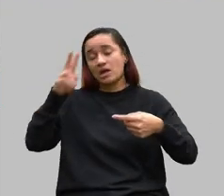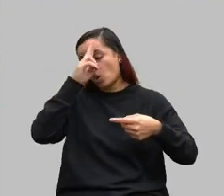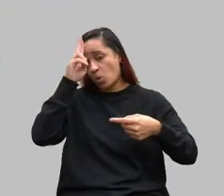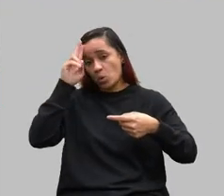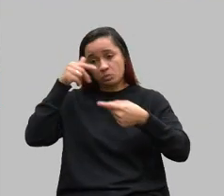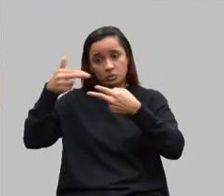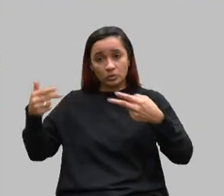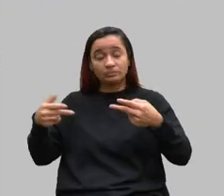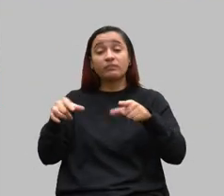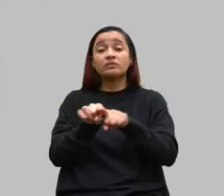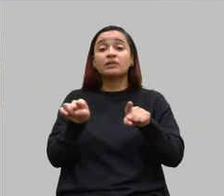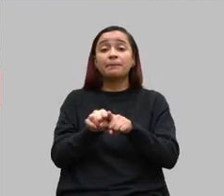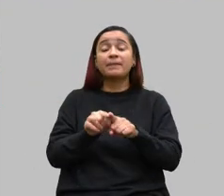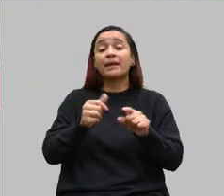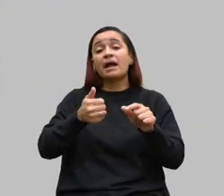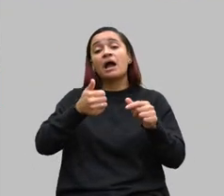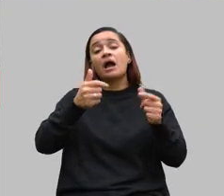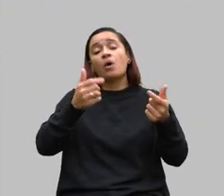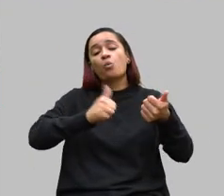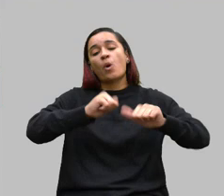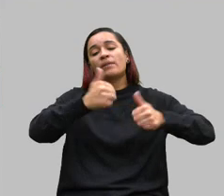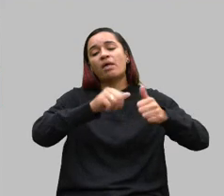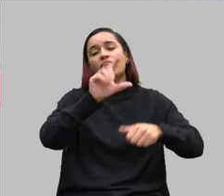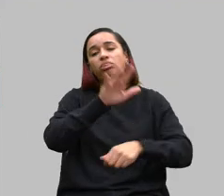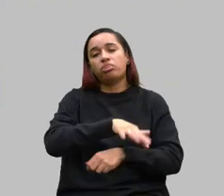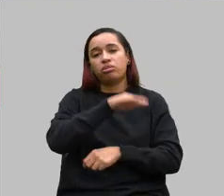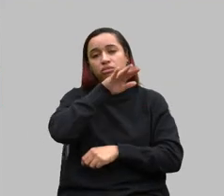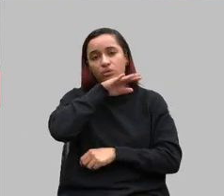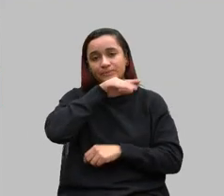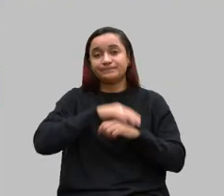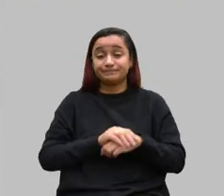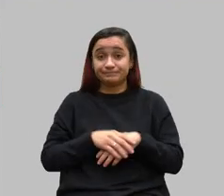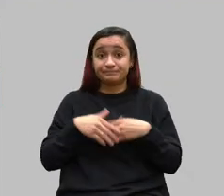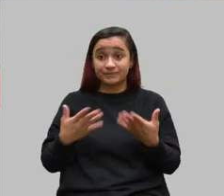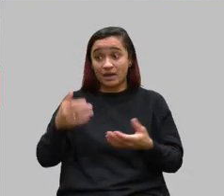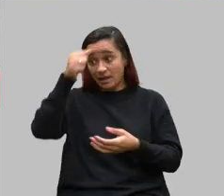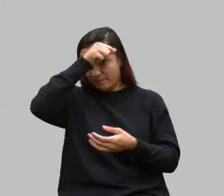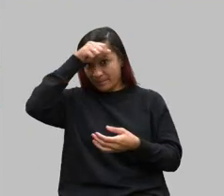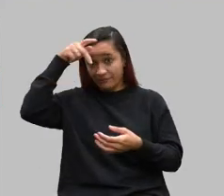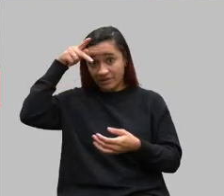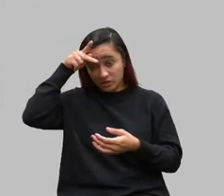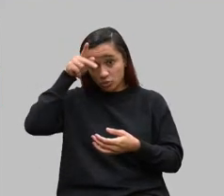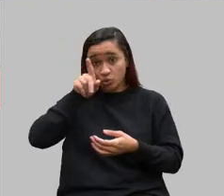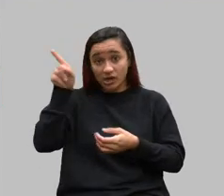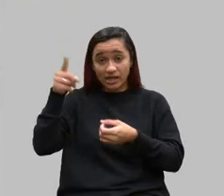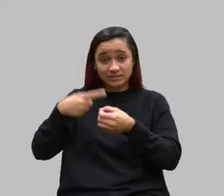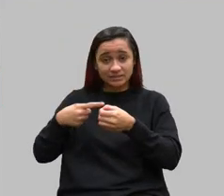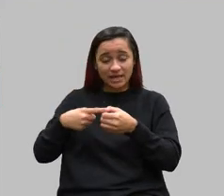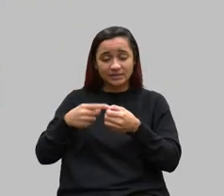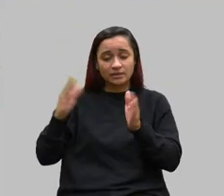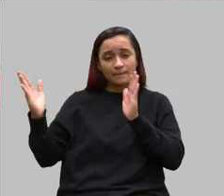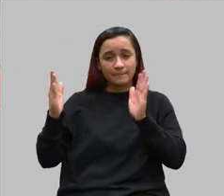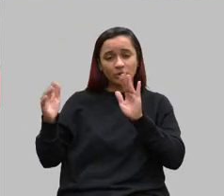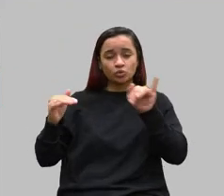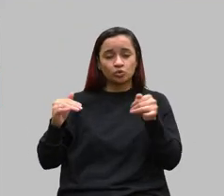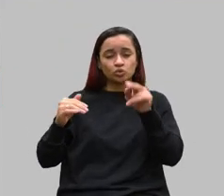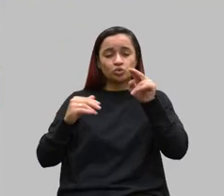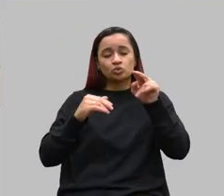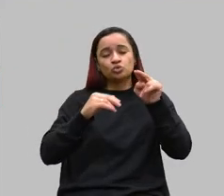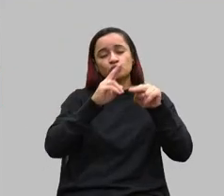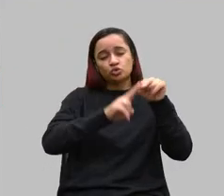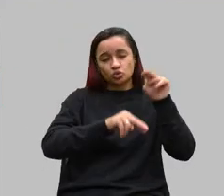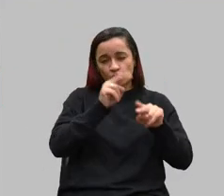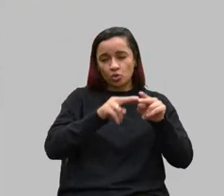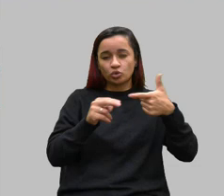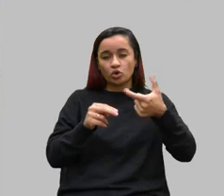ma qualidade a a Prefeitura de Juiz de Fora entre julho de 2021 e março deste ano já